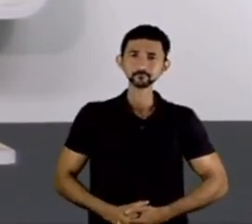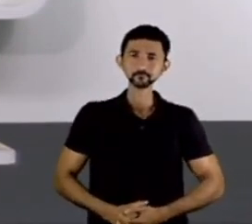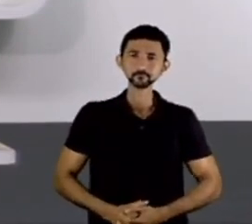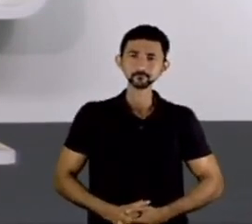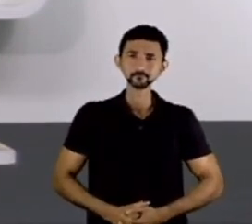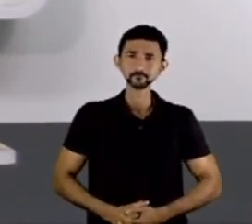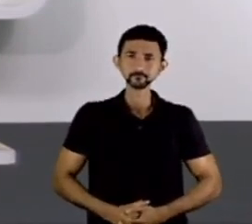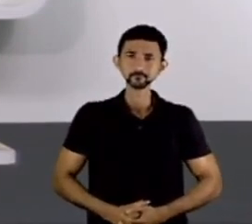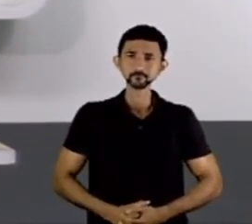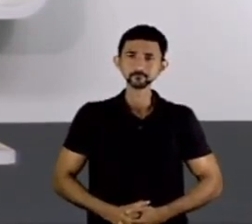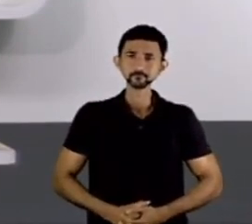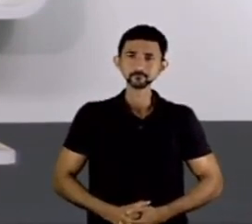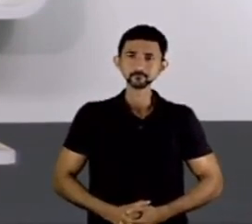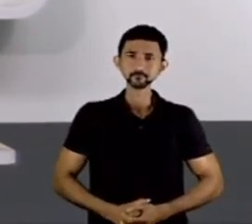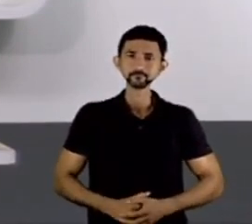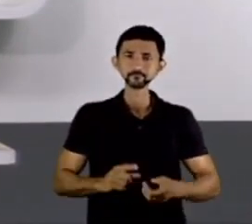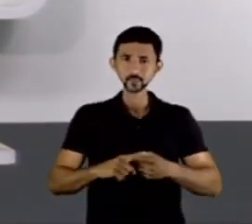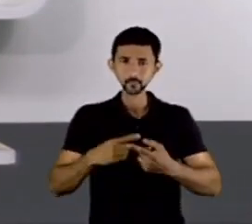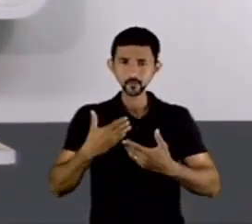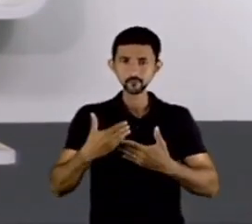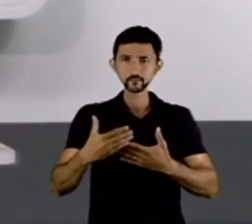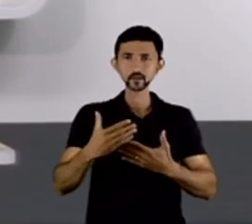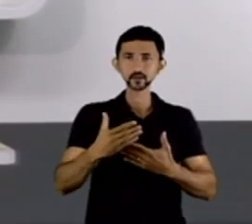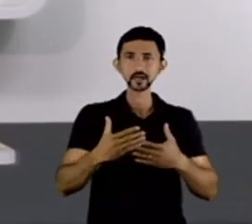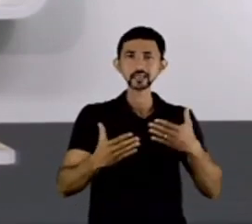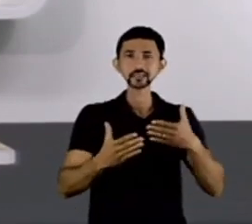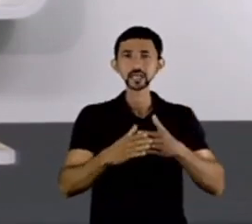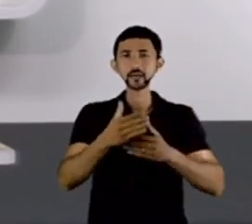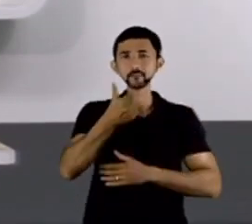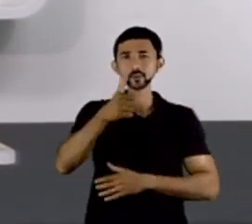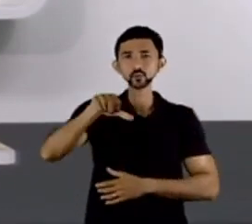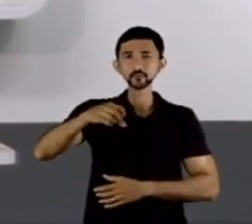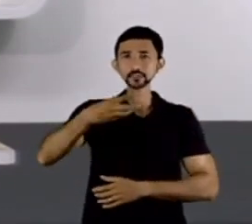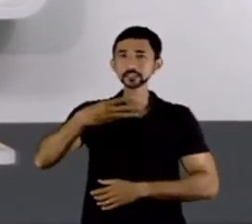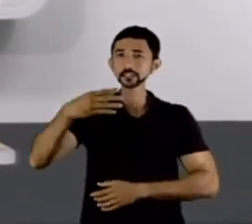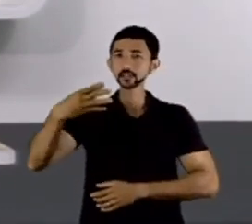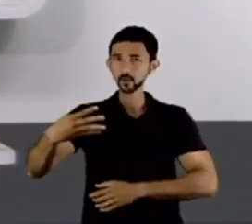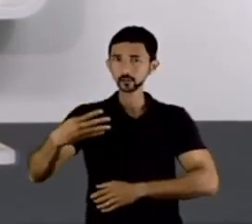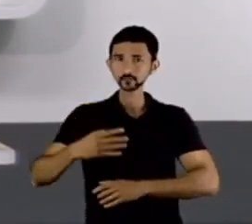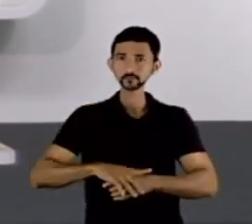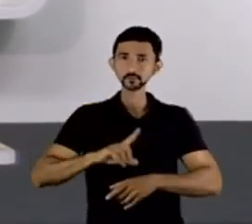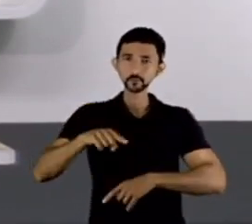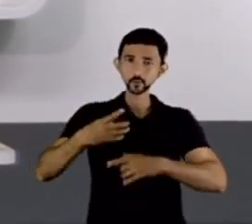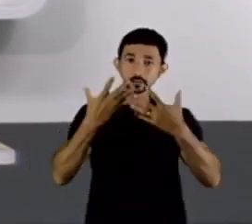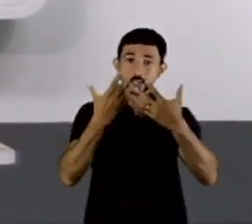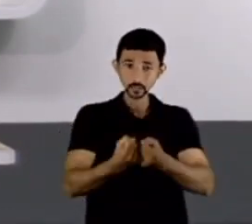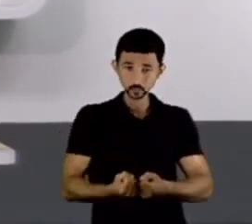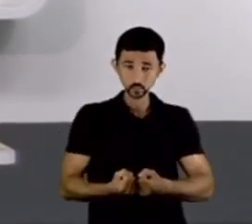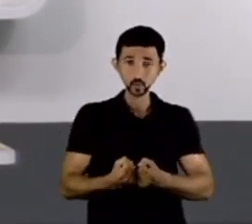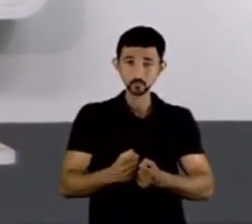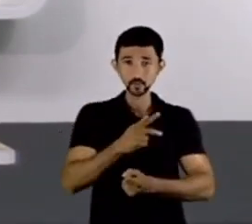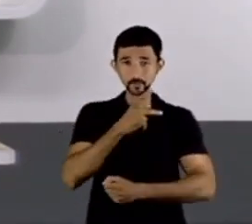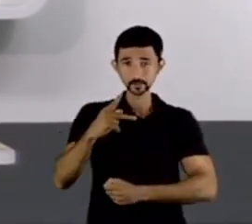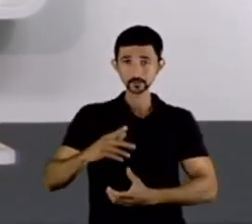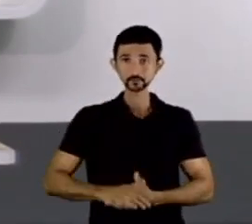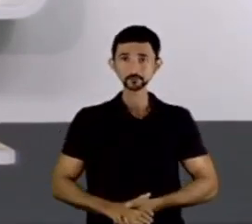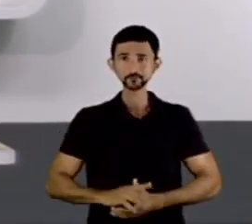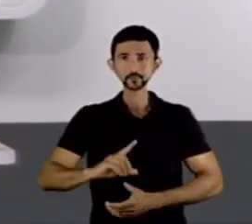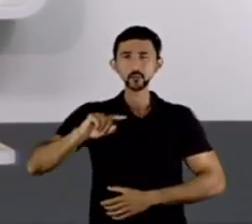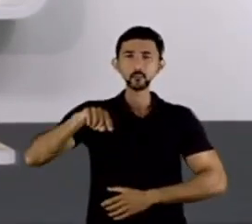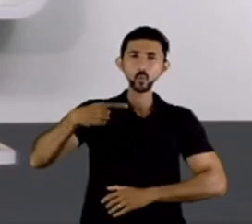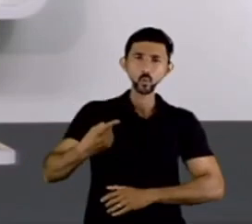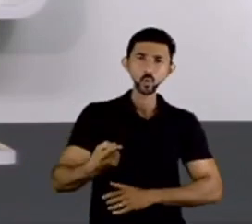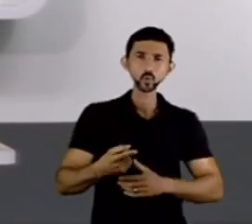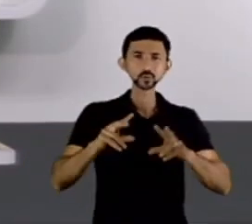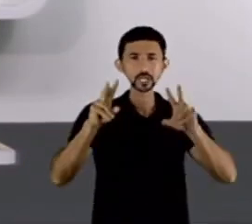E fica até 34, provisoriamente. Depois ele assume de forma constitucional. Mas isso já